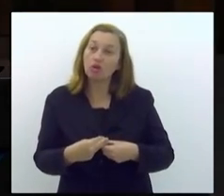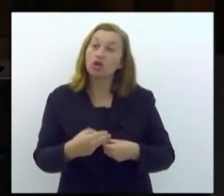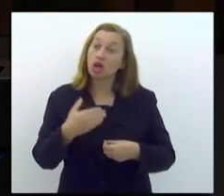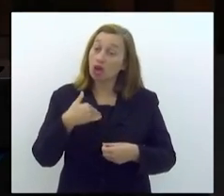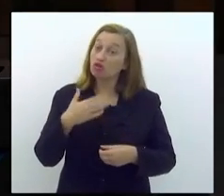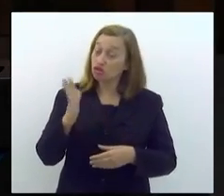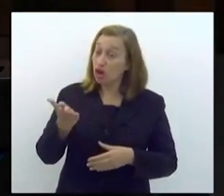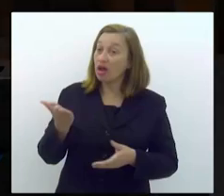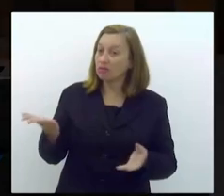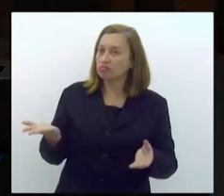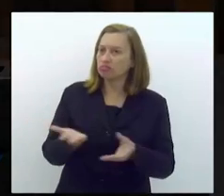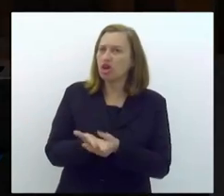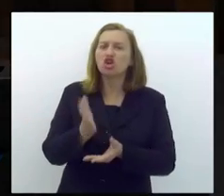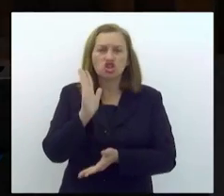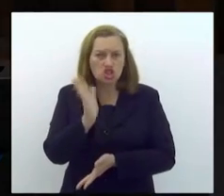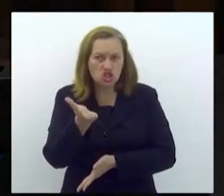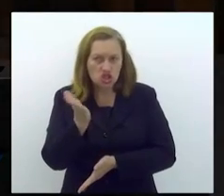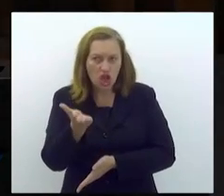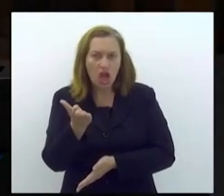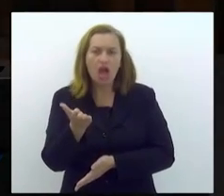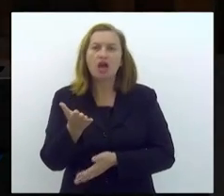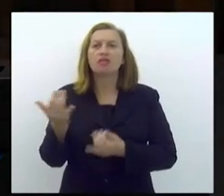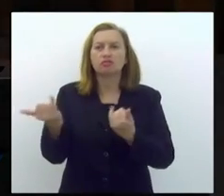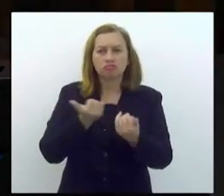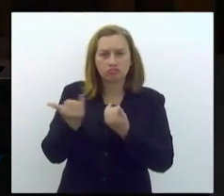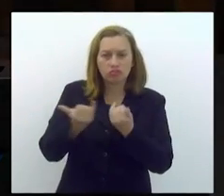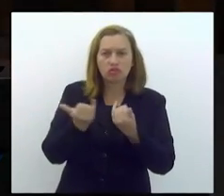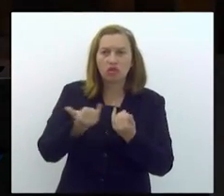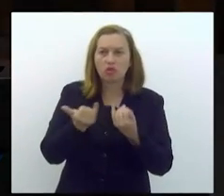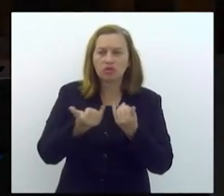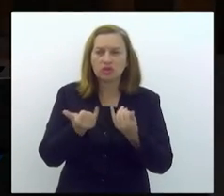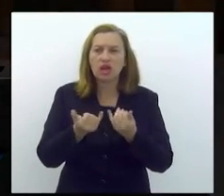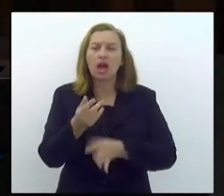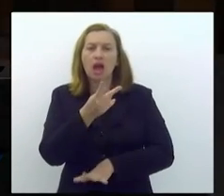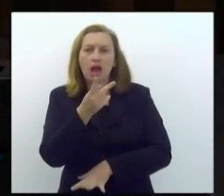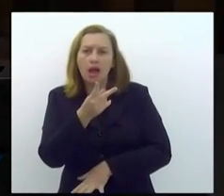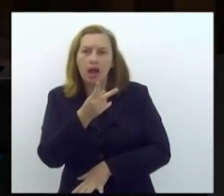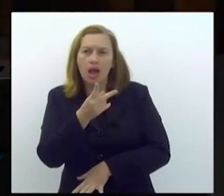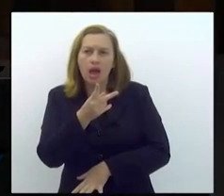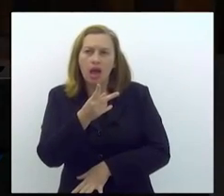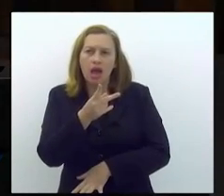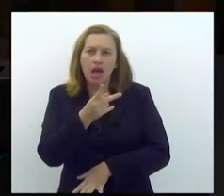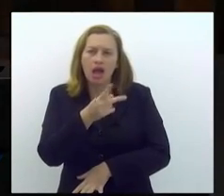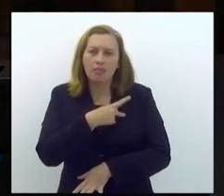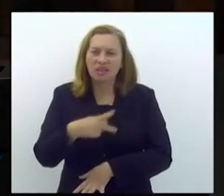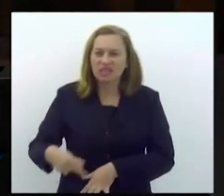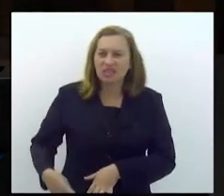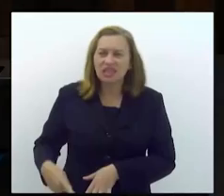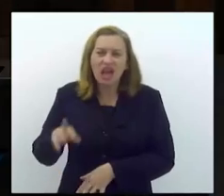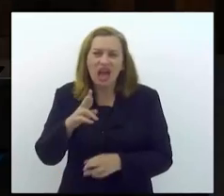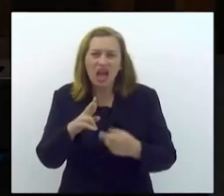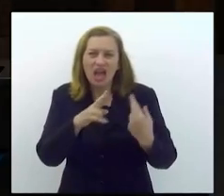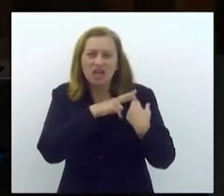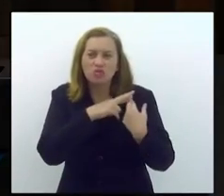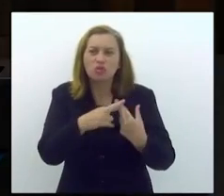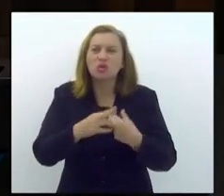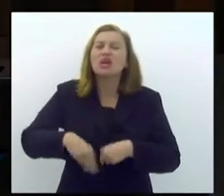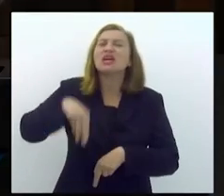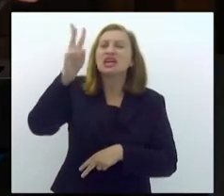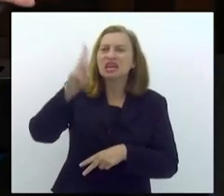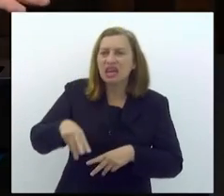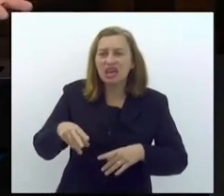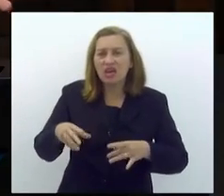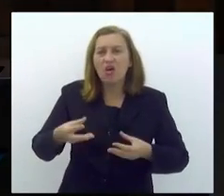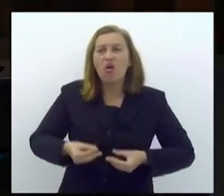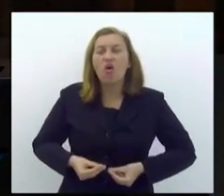requerimento já fiz o requerimento de informação a presidente né a responsáveis porque quem se deu esse teatro municipal